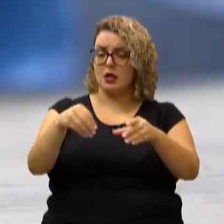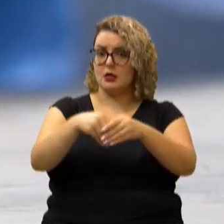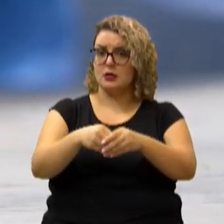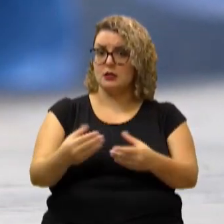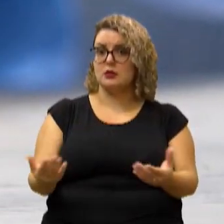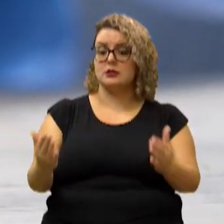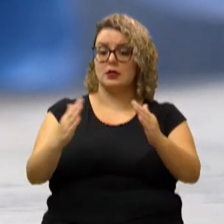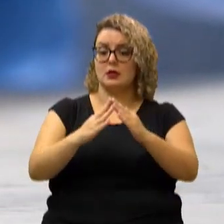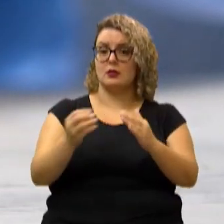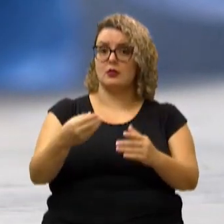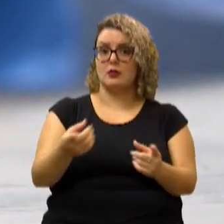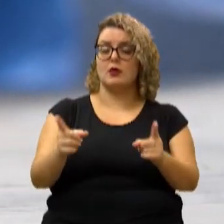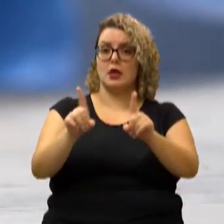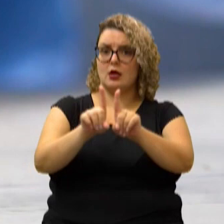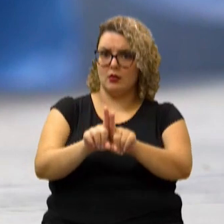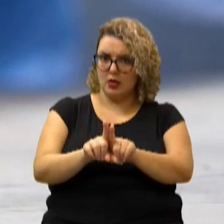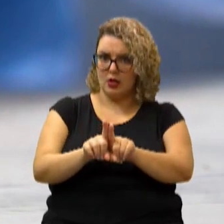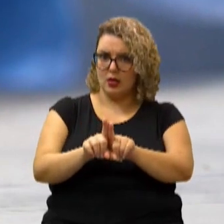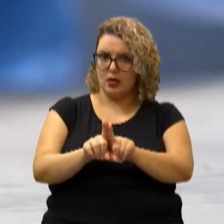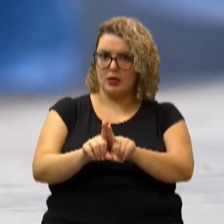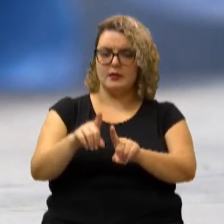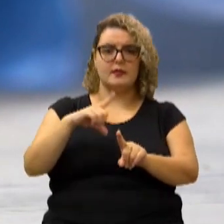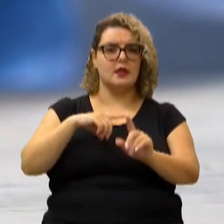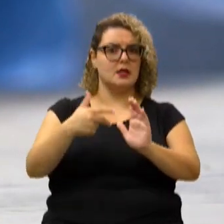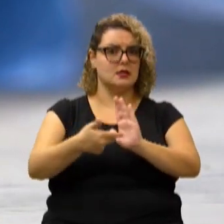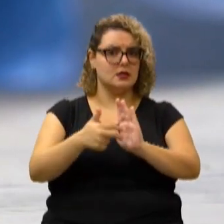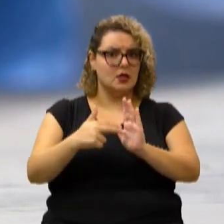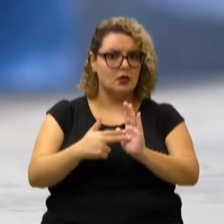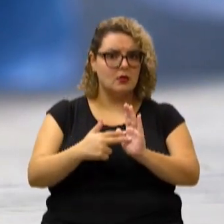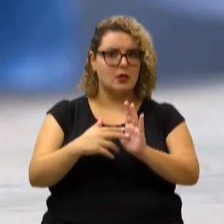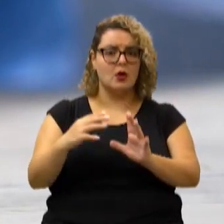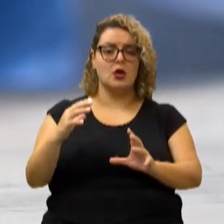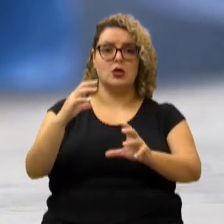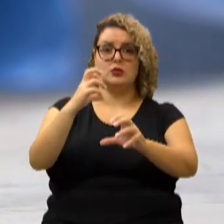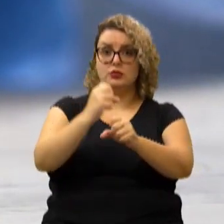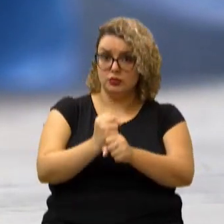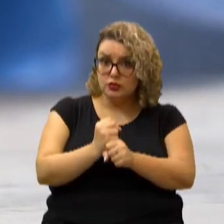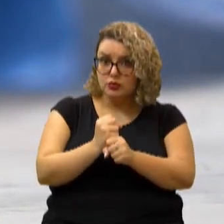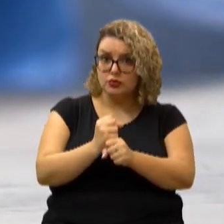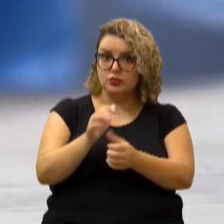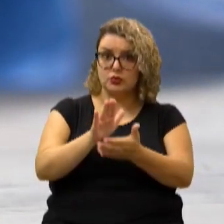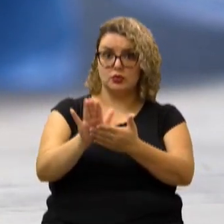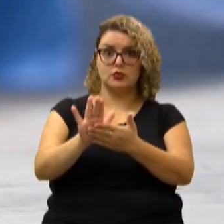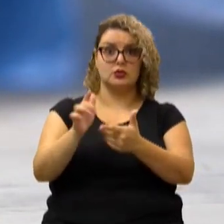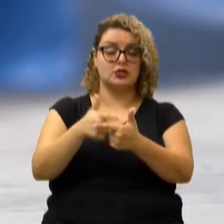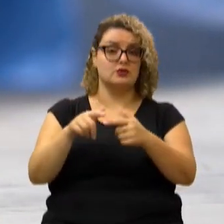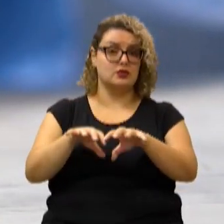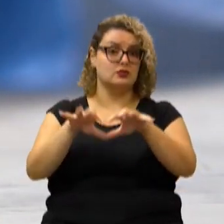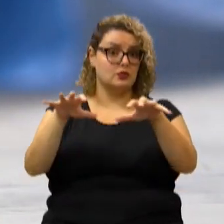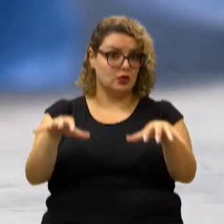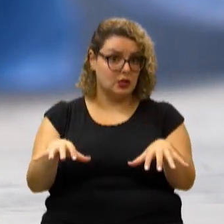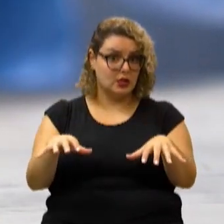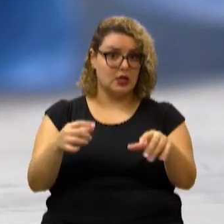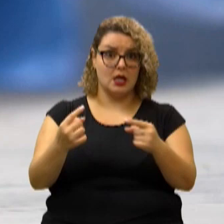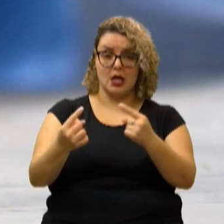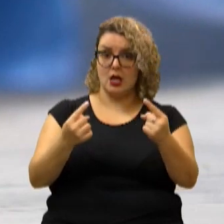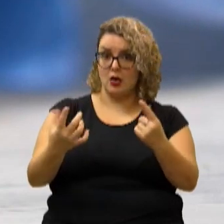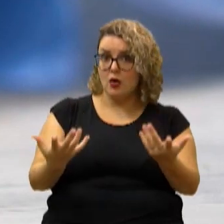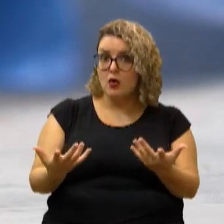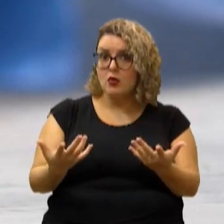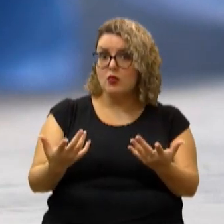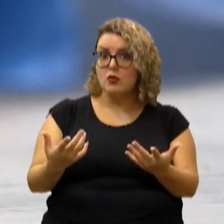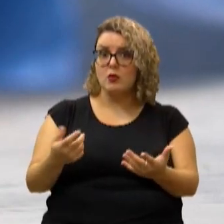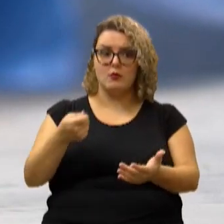dentro dessa nova casa será que faz sentido você pegar o total das despesas dividir por dois e